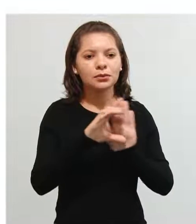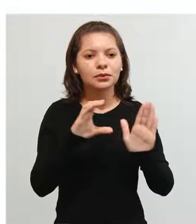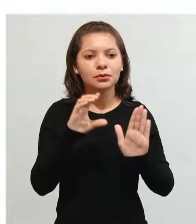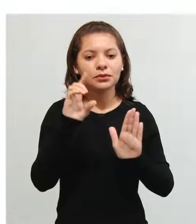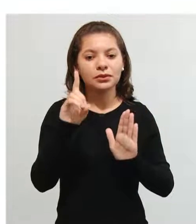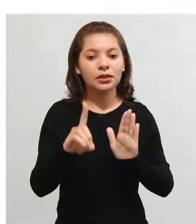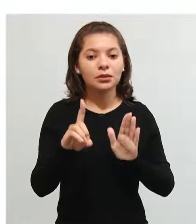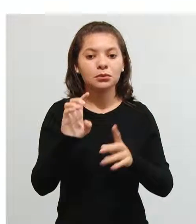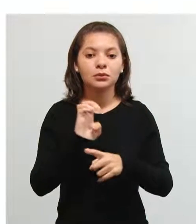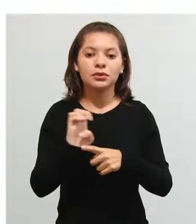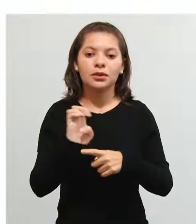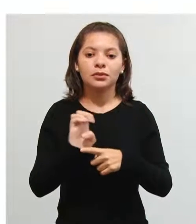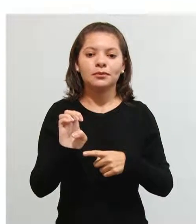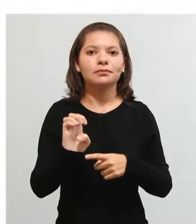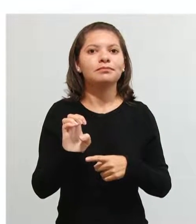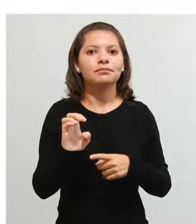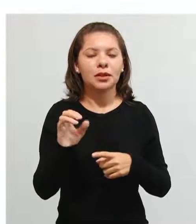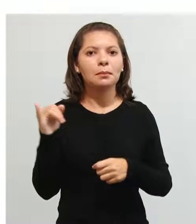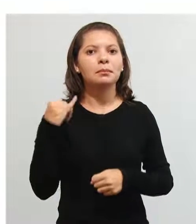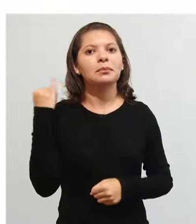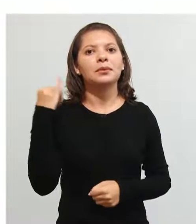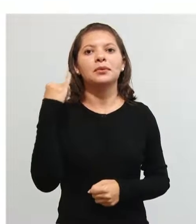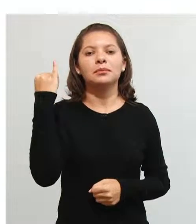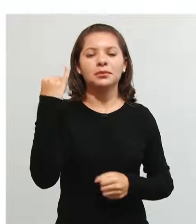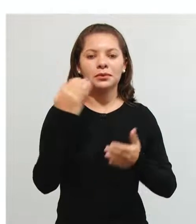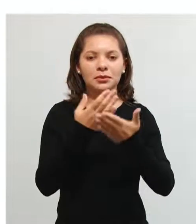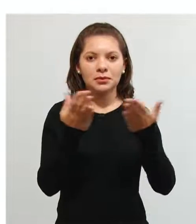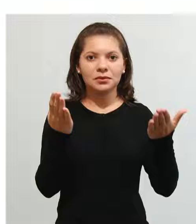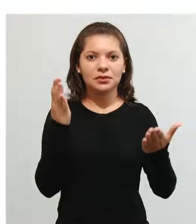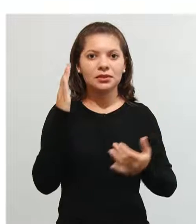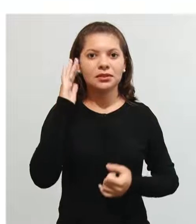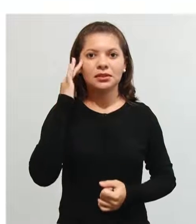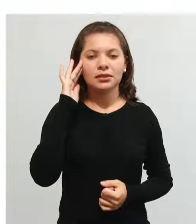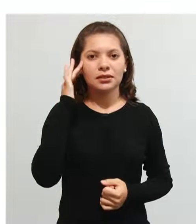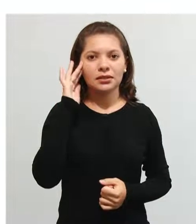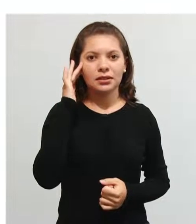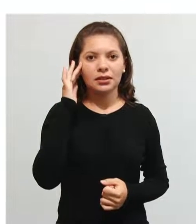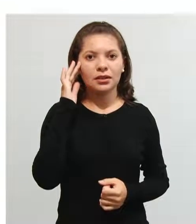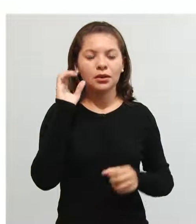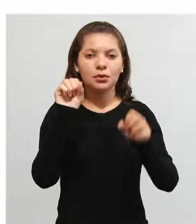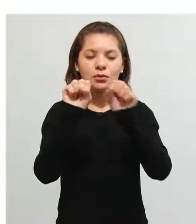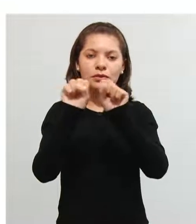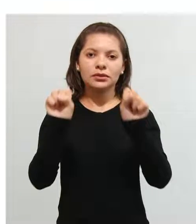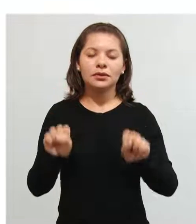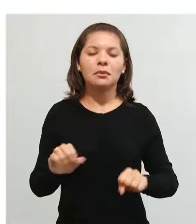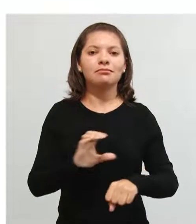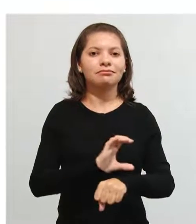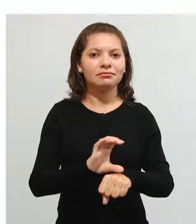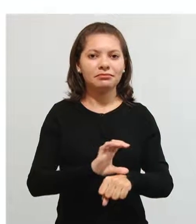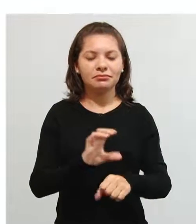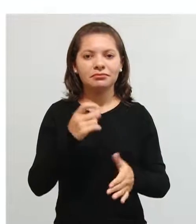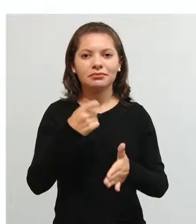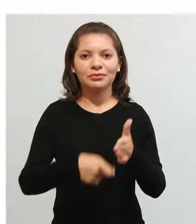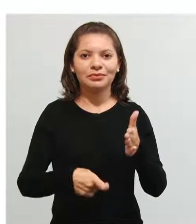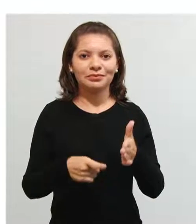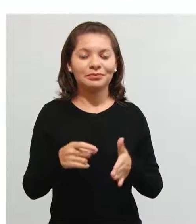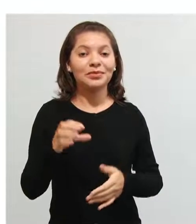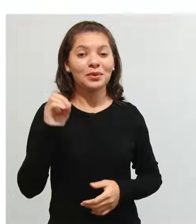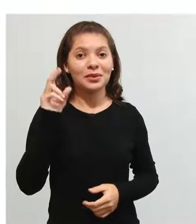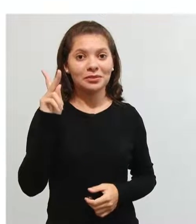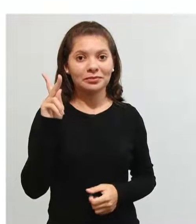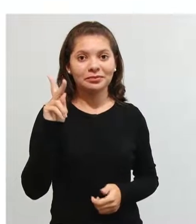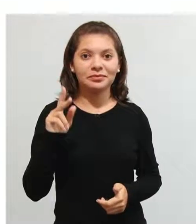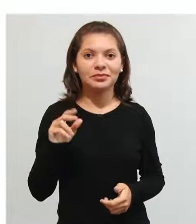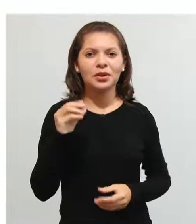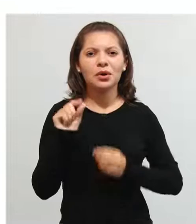do Estado, que é bem importante para que você entenda aqui o sistema constitucional tributário, tá certo?